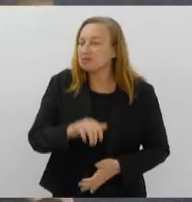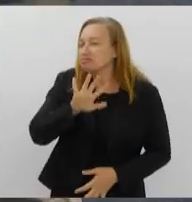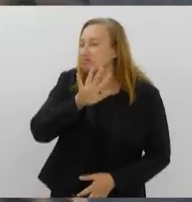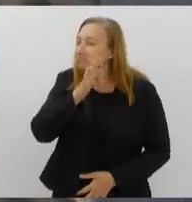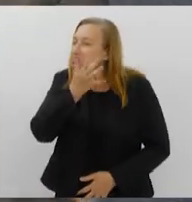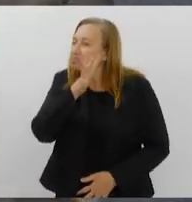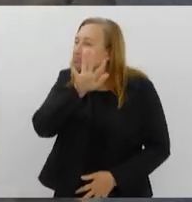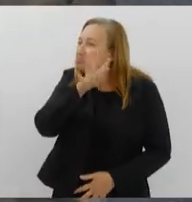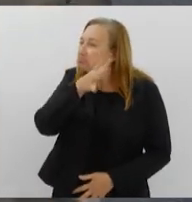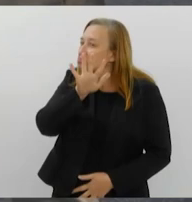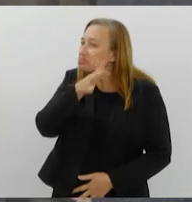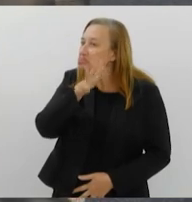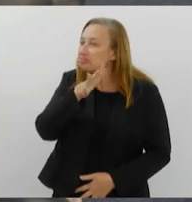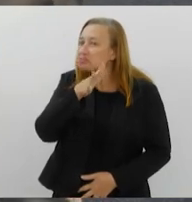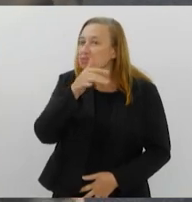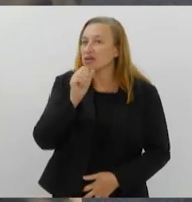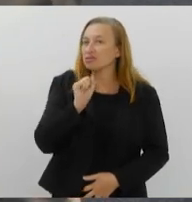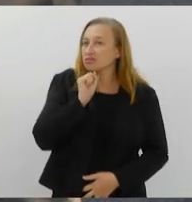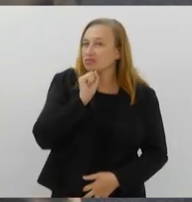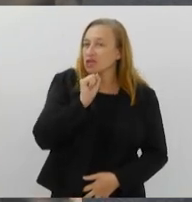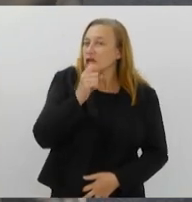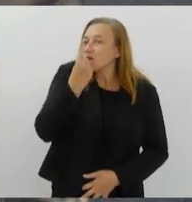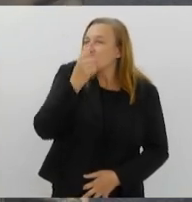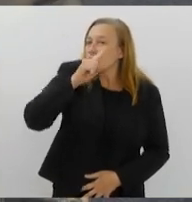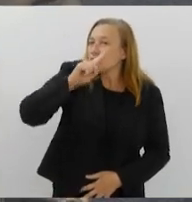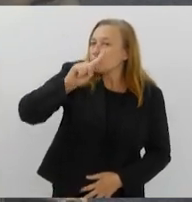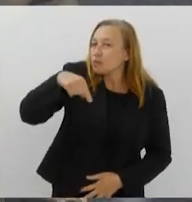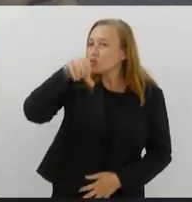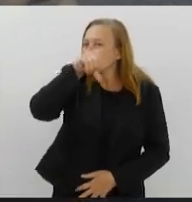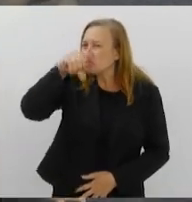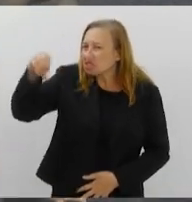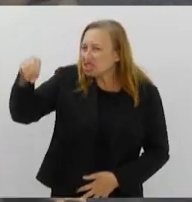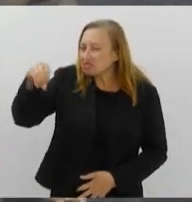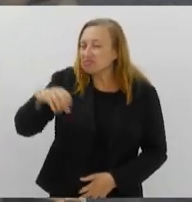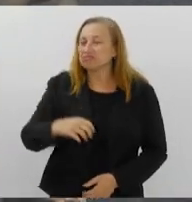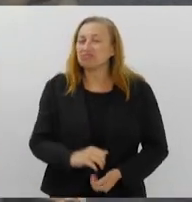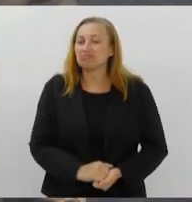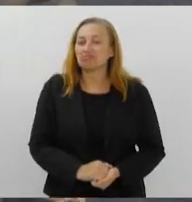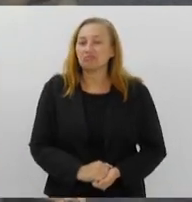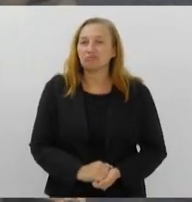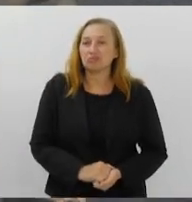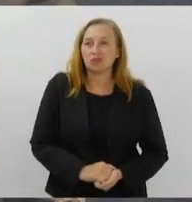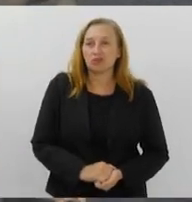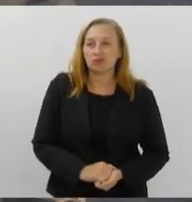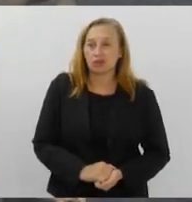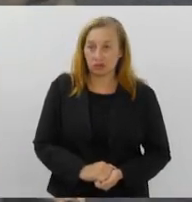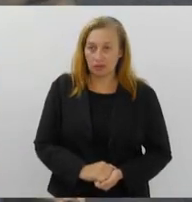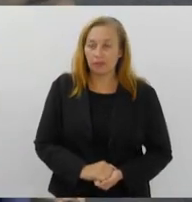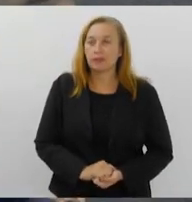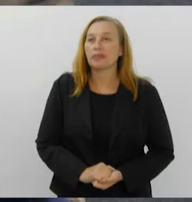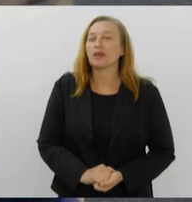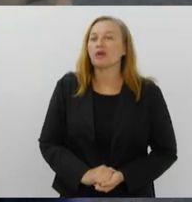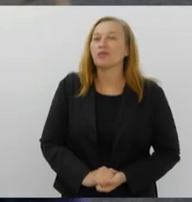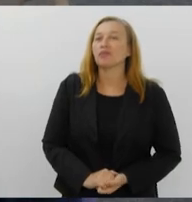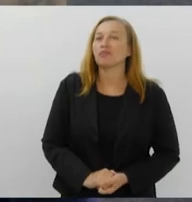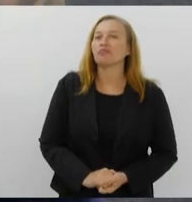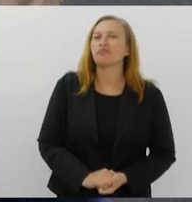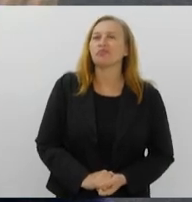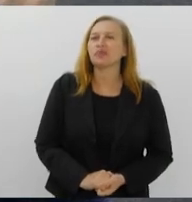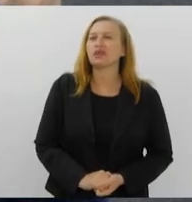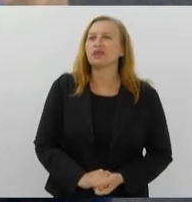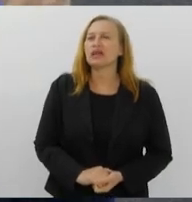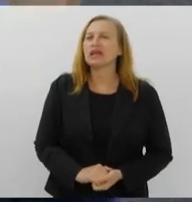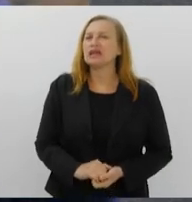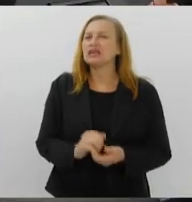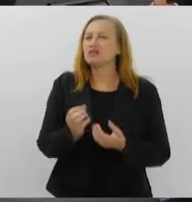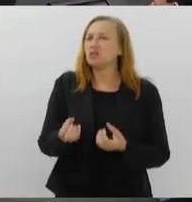menos em 1900, o fordismo e o taylorismo, e dessas